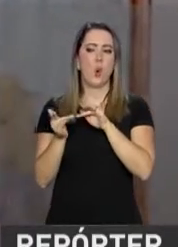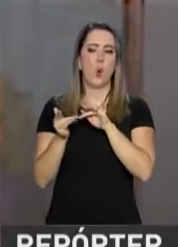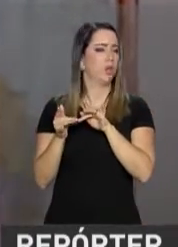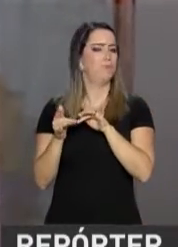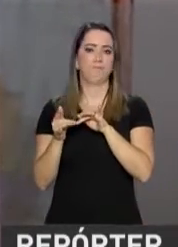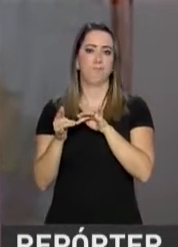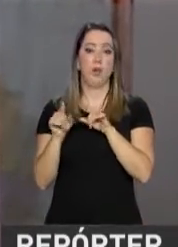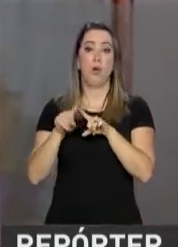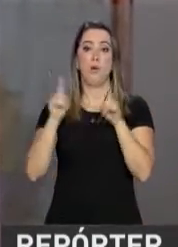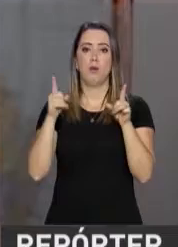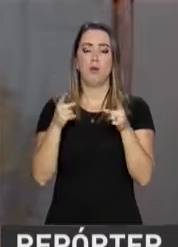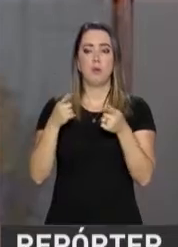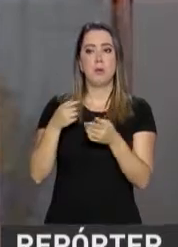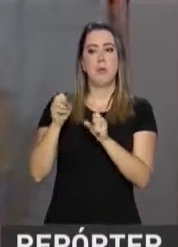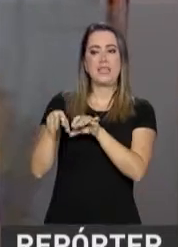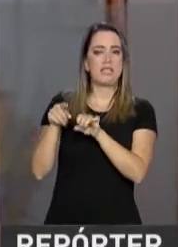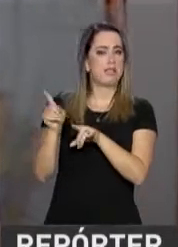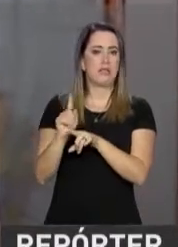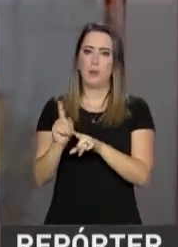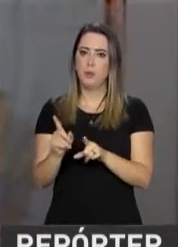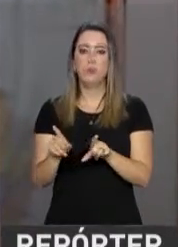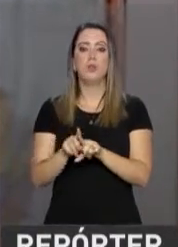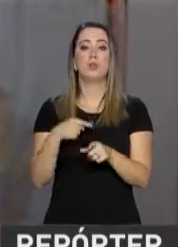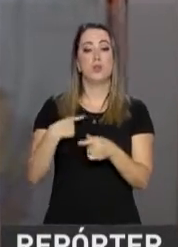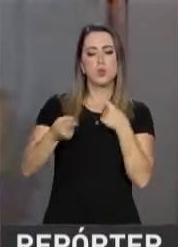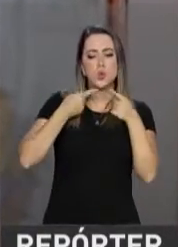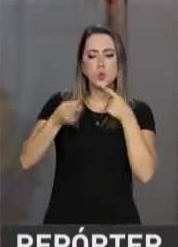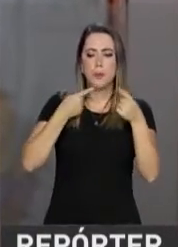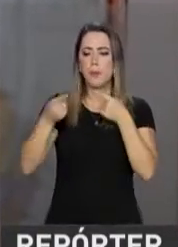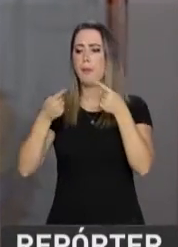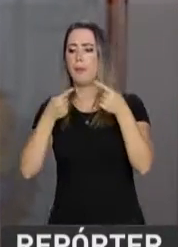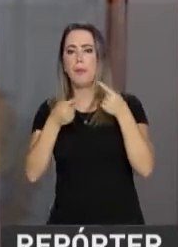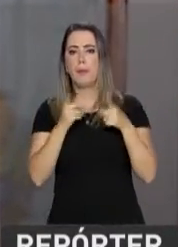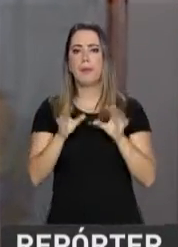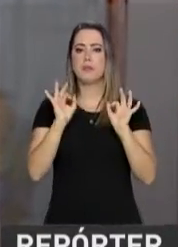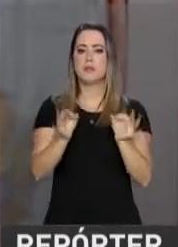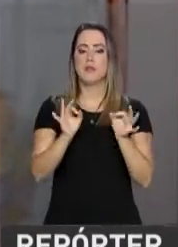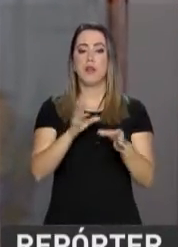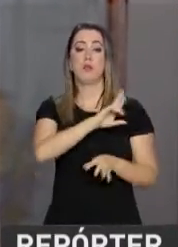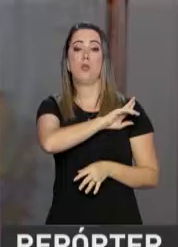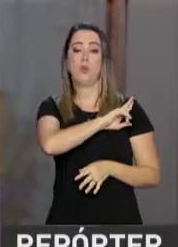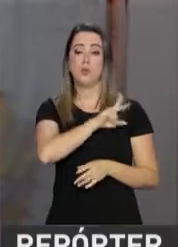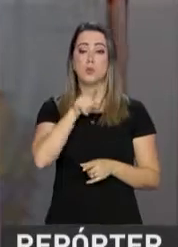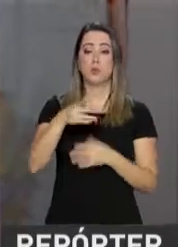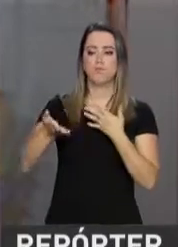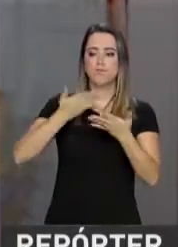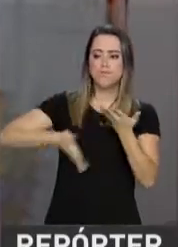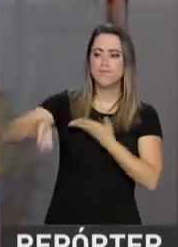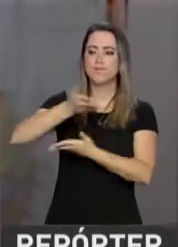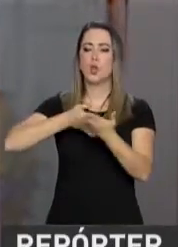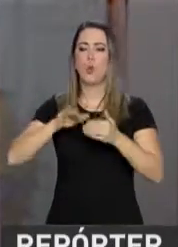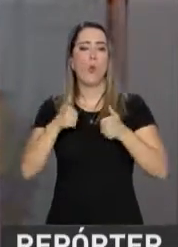não estamos aqui pra doutrinando também que para debater de forma democrática madura e responsável responsável